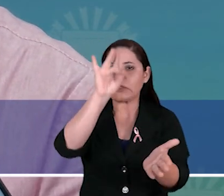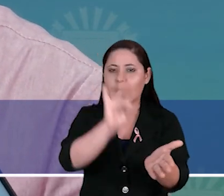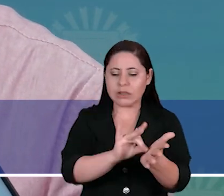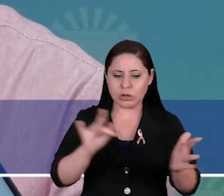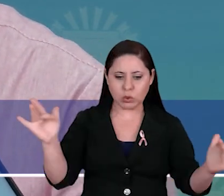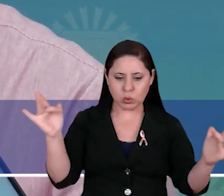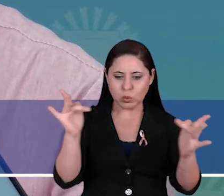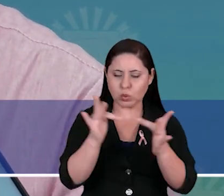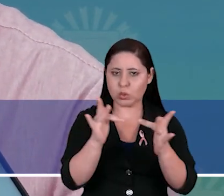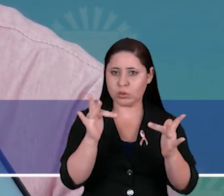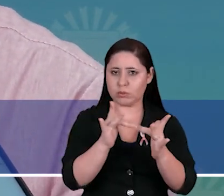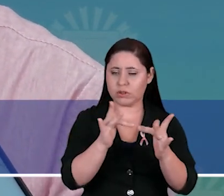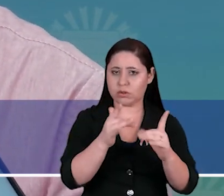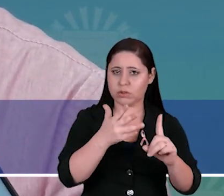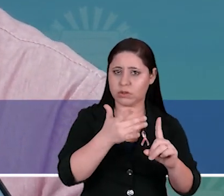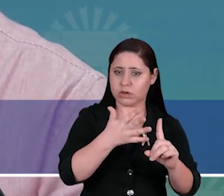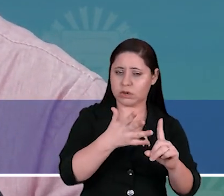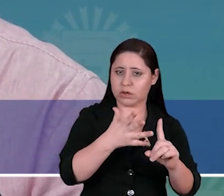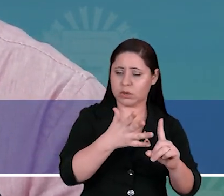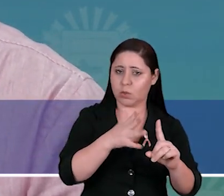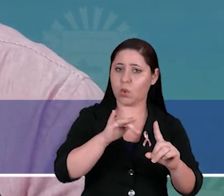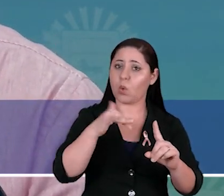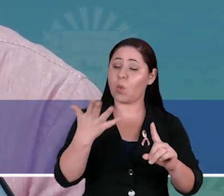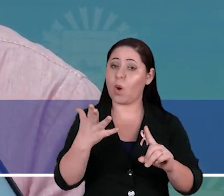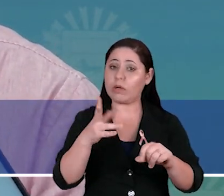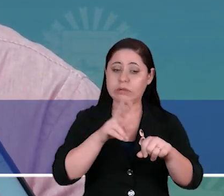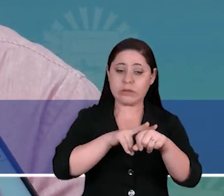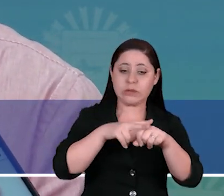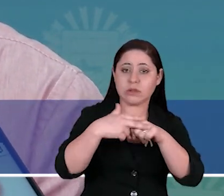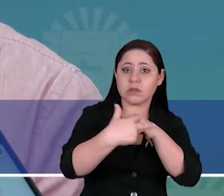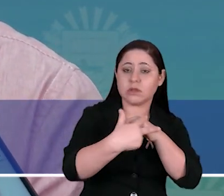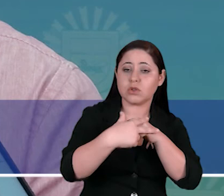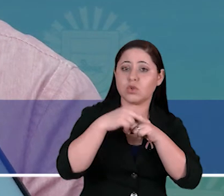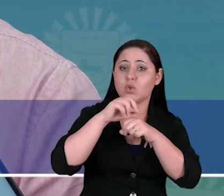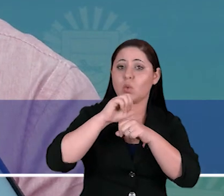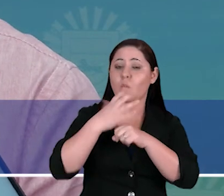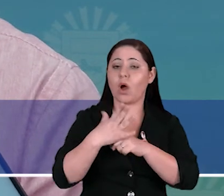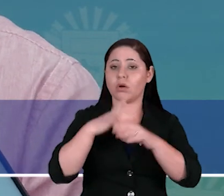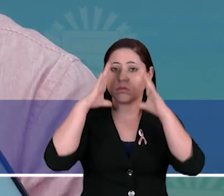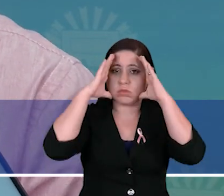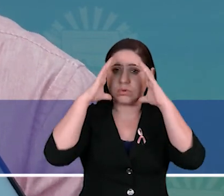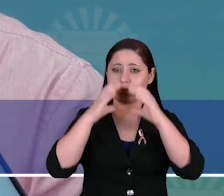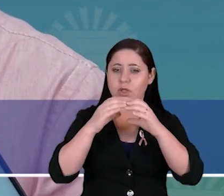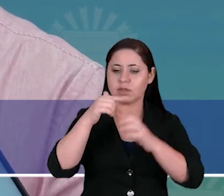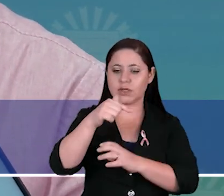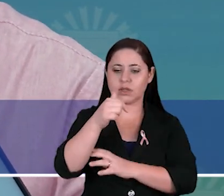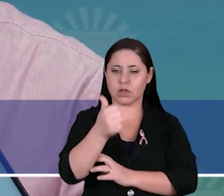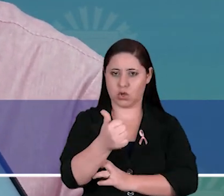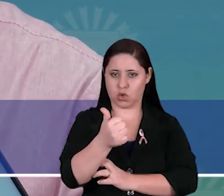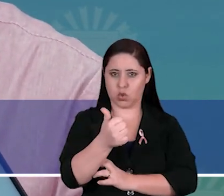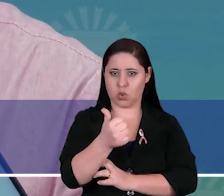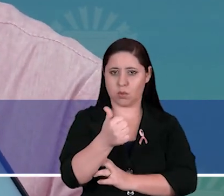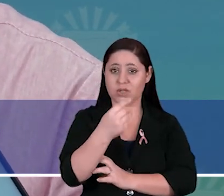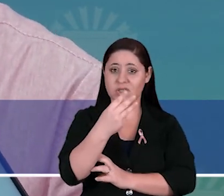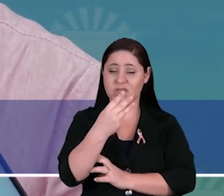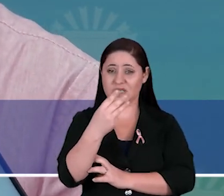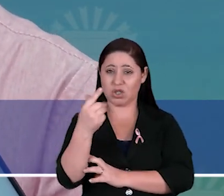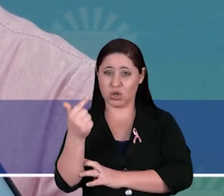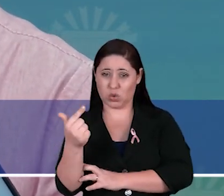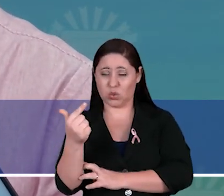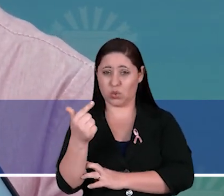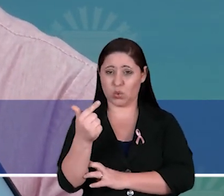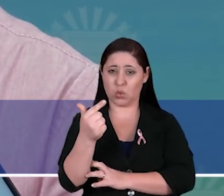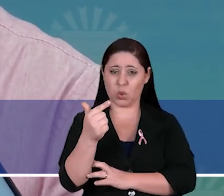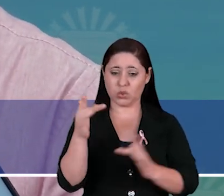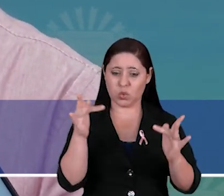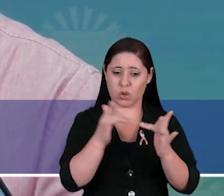de fato, se encaixavam em anomalia congênita ou microcefalia e quais eram causadas pelo Zika. Nós encontramos que dessas 71, 32